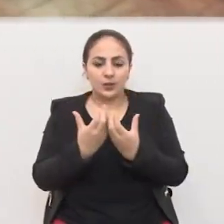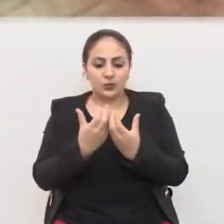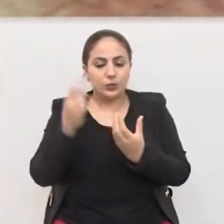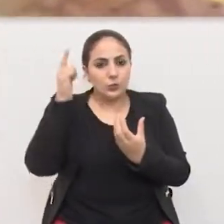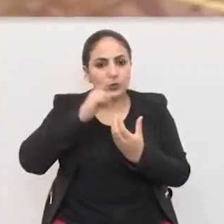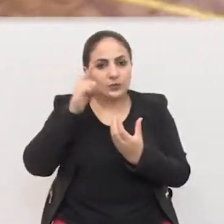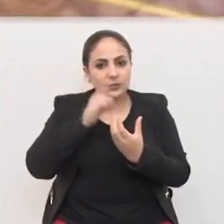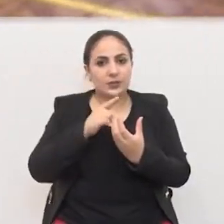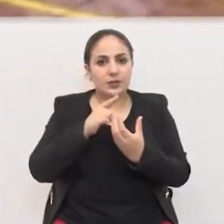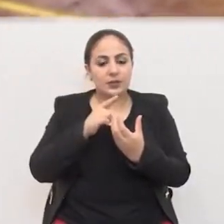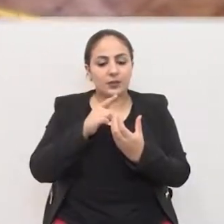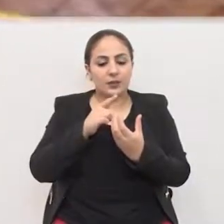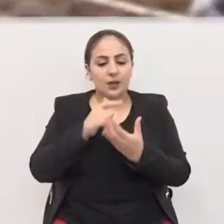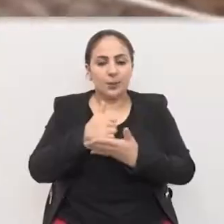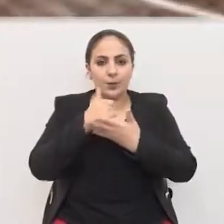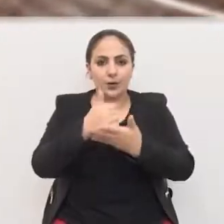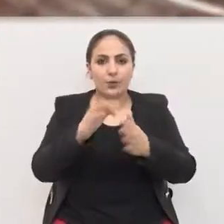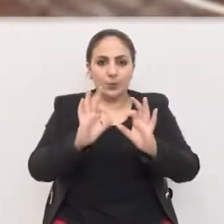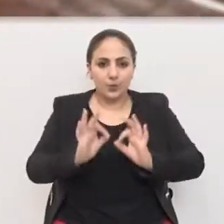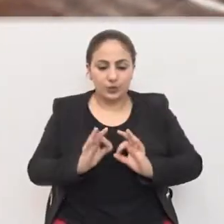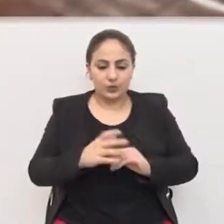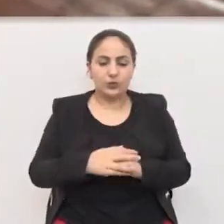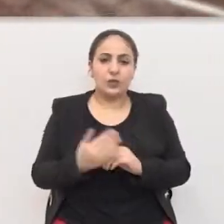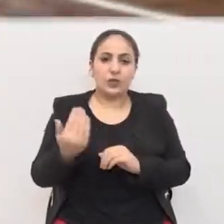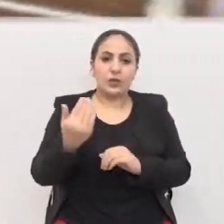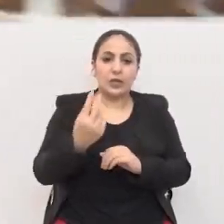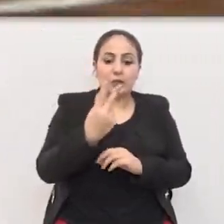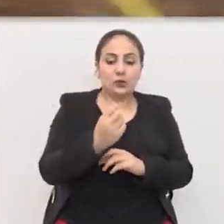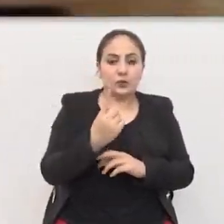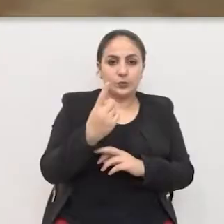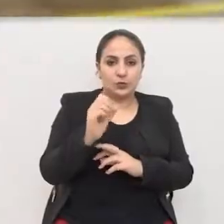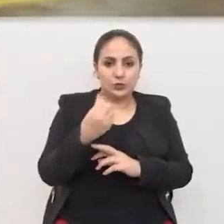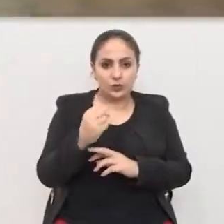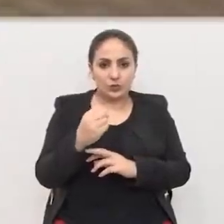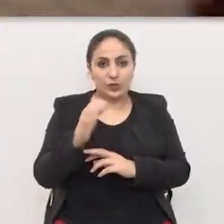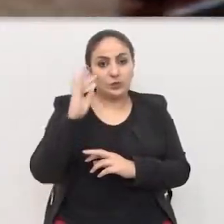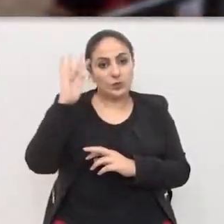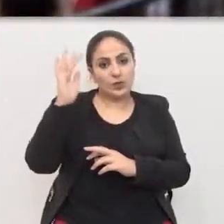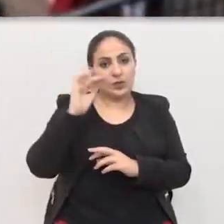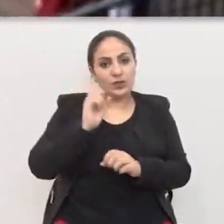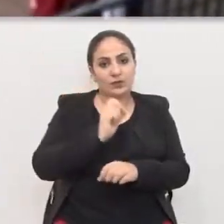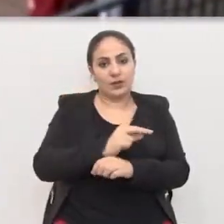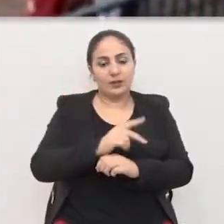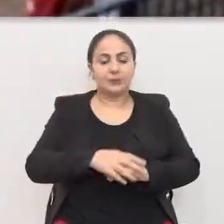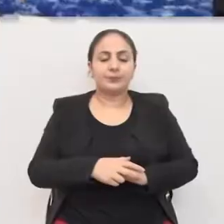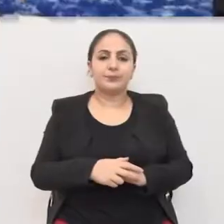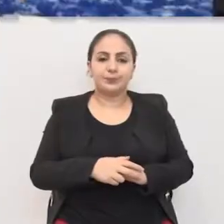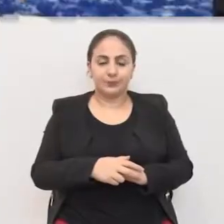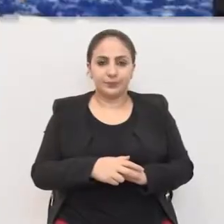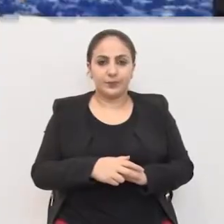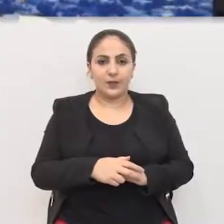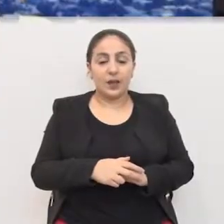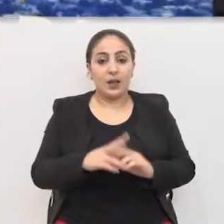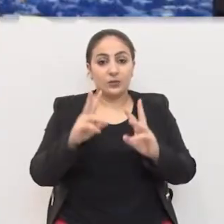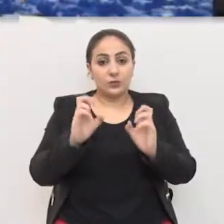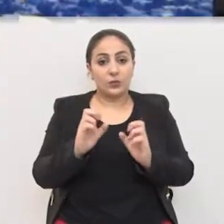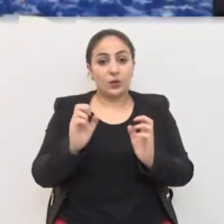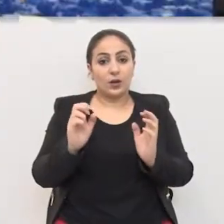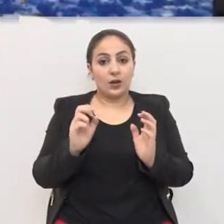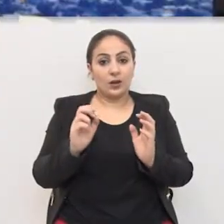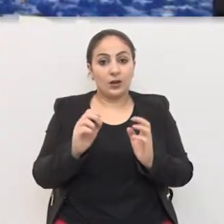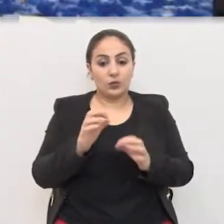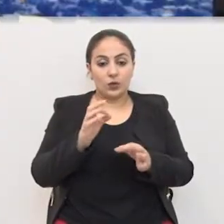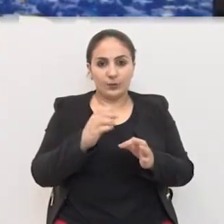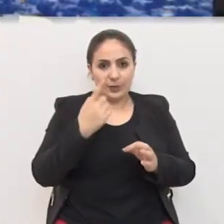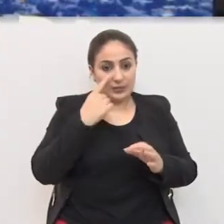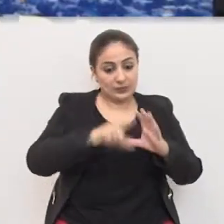esse projeto e que venha em 2018 a tão sonhada vaga que é a Série Ouro. O julgamento do